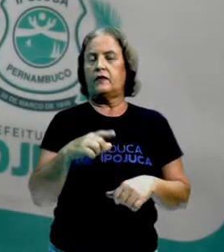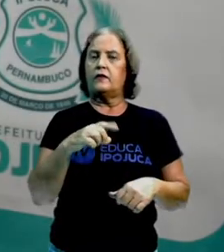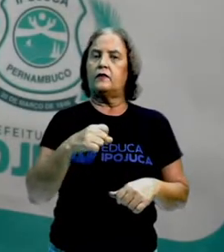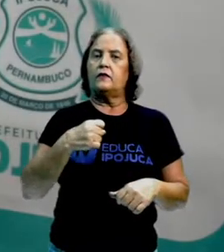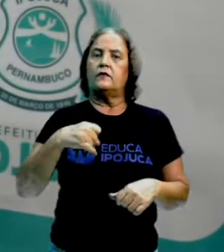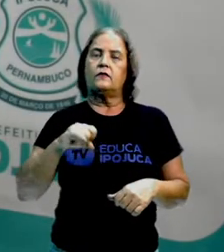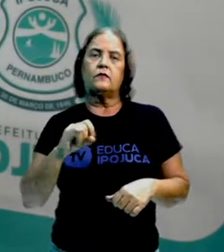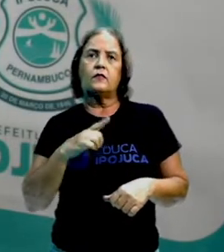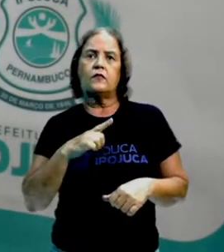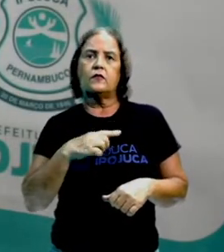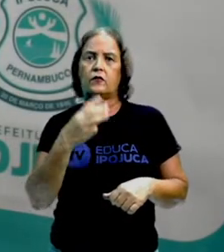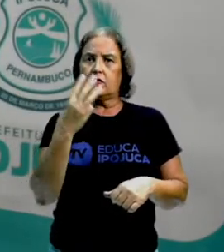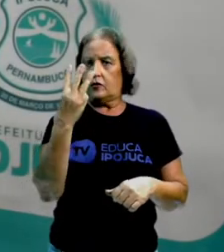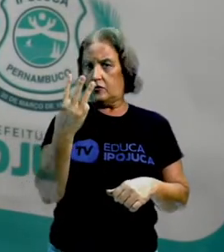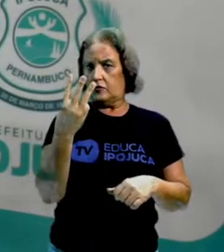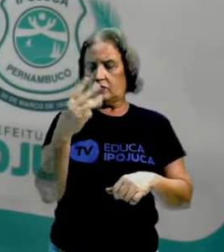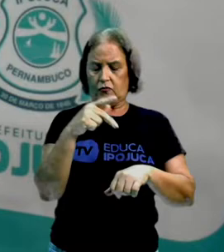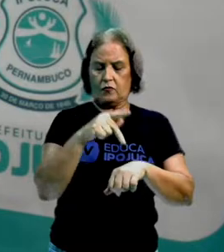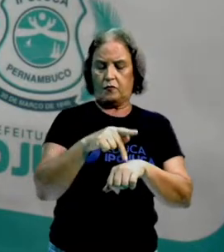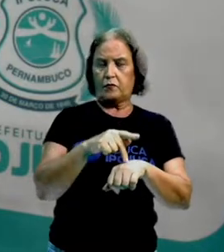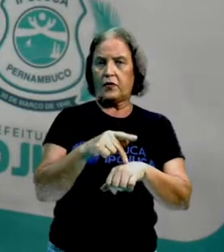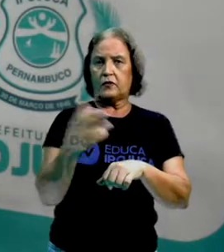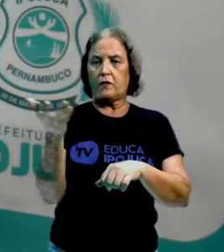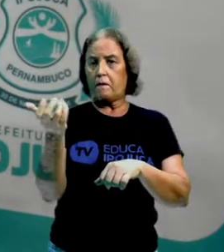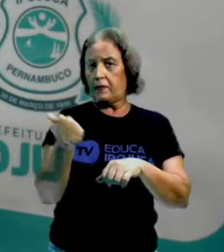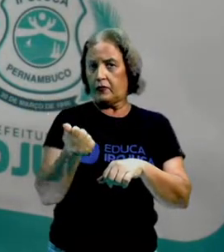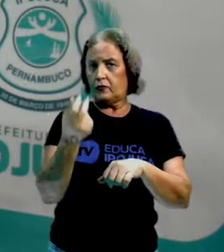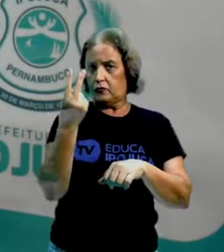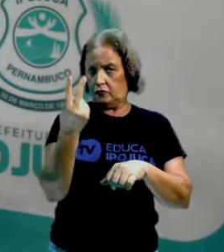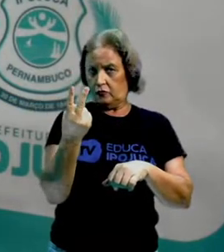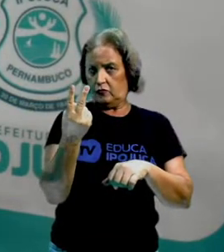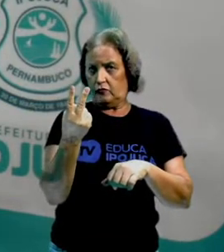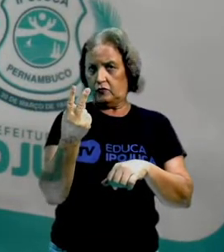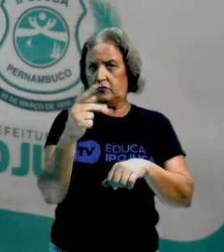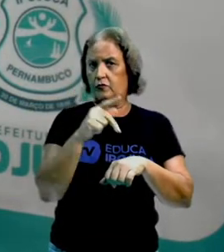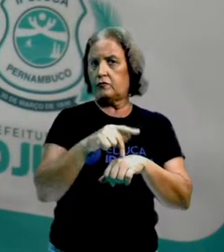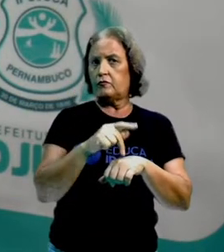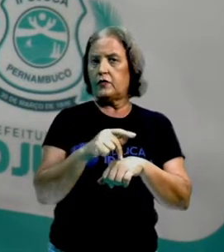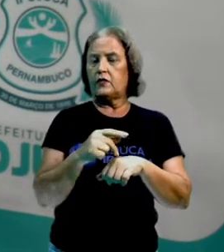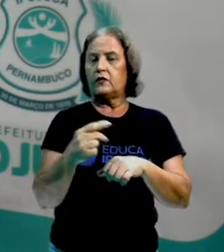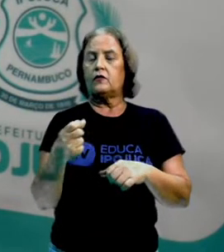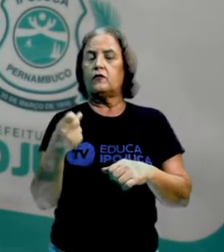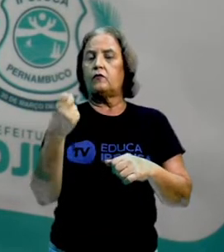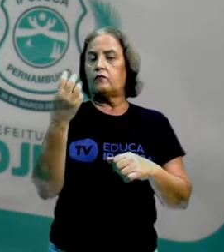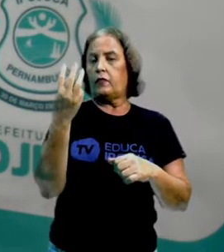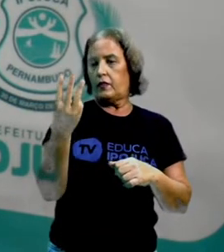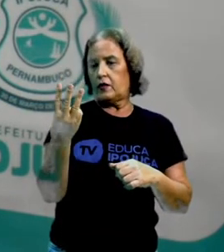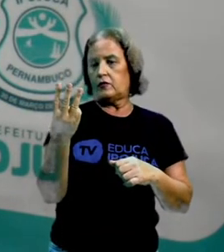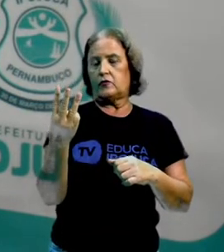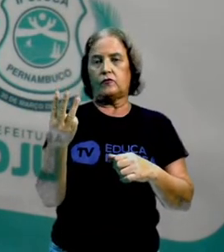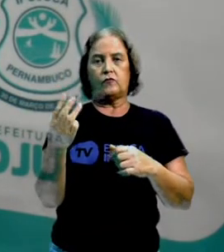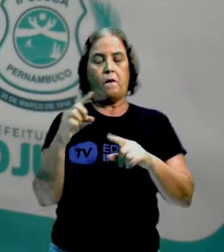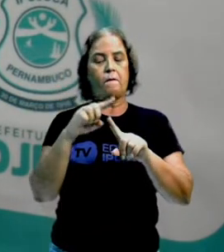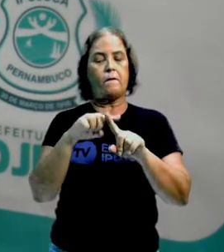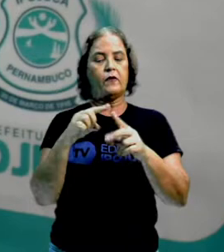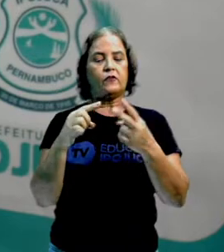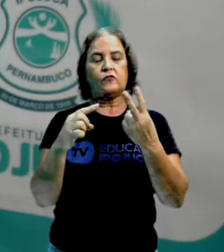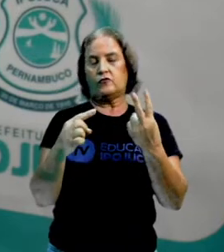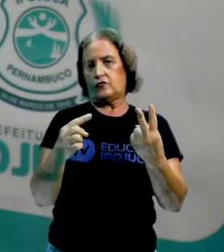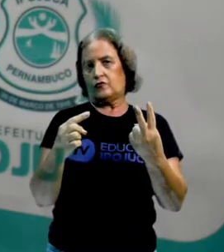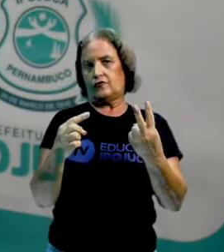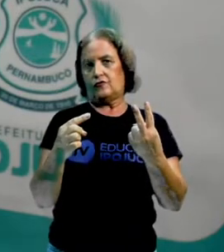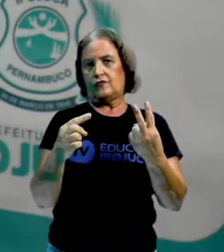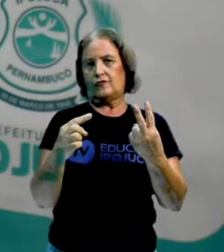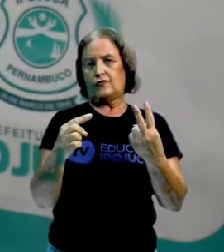3 pedrinhas, peguei 2 e voltei para minha casa, eu peguei 3 mais 2, eu tenho quantas? É óbvio,